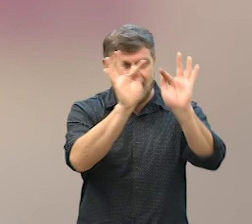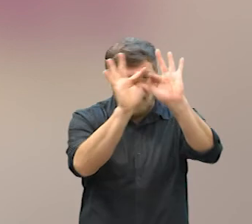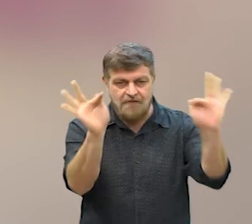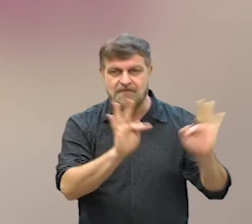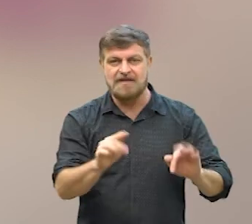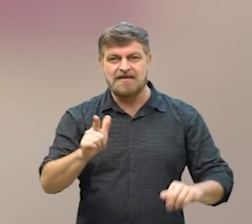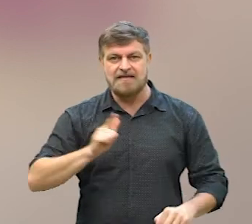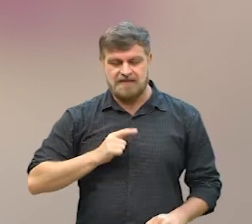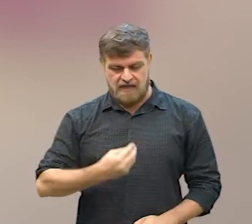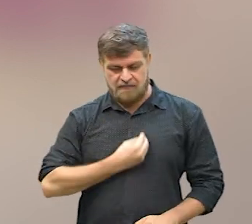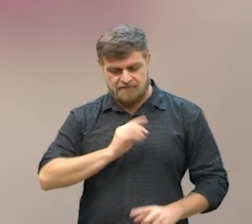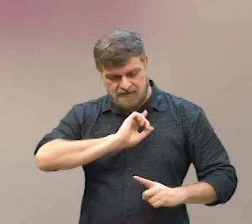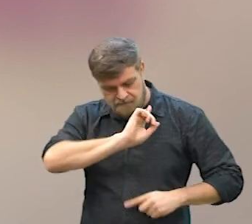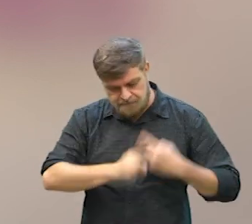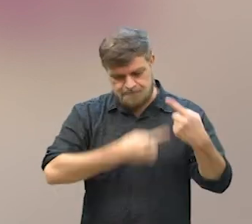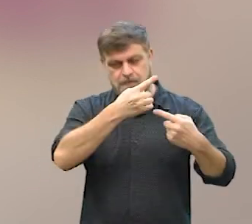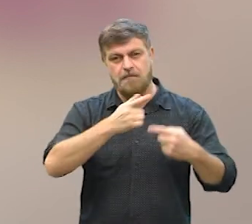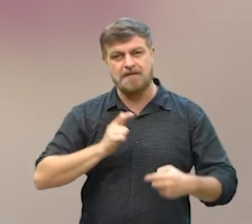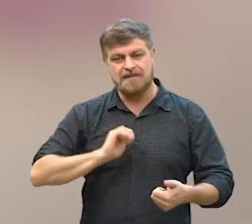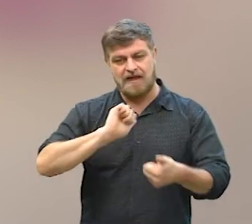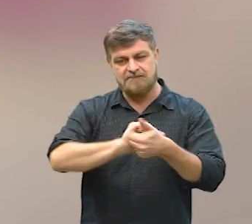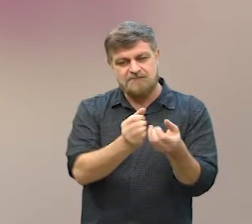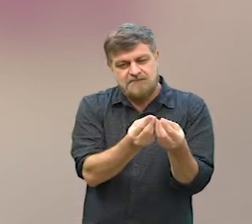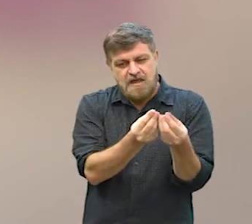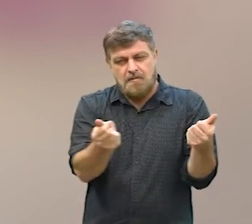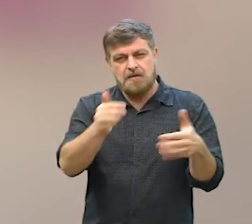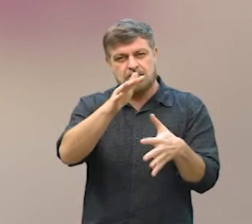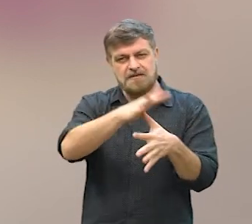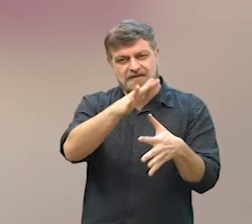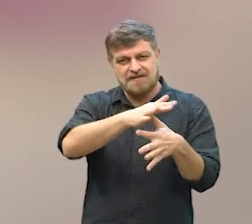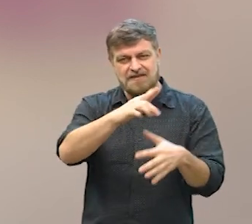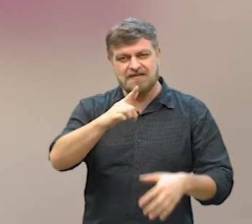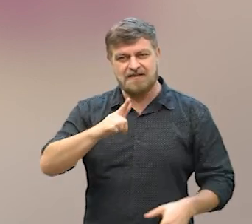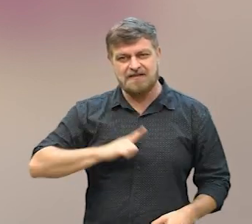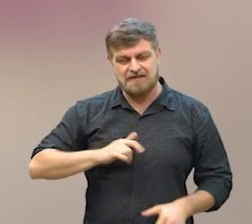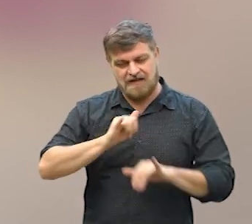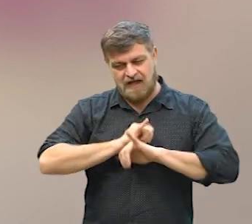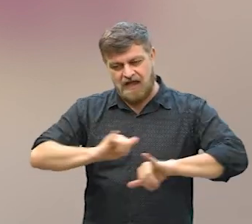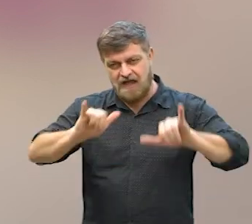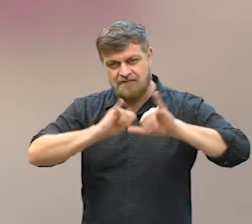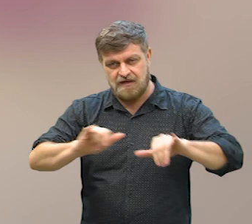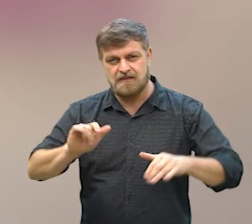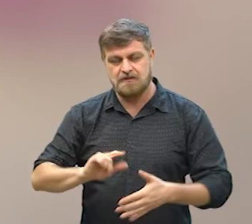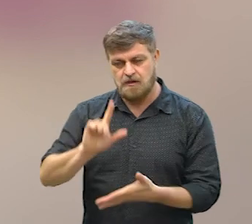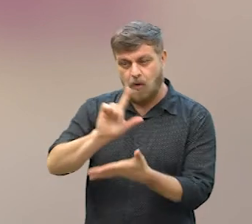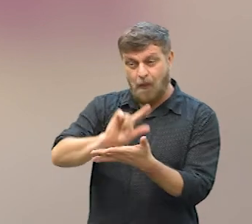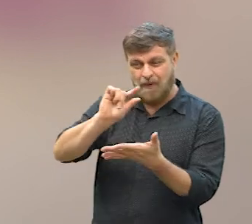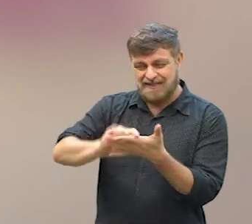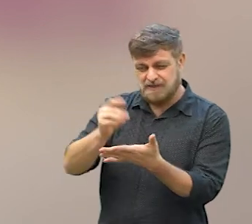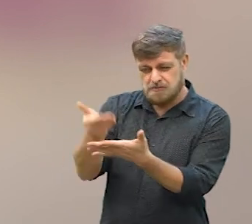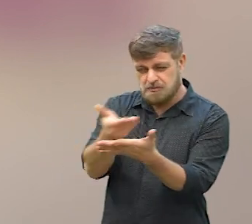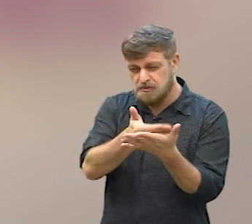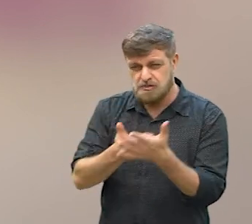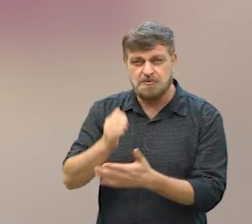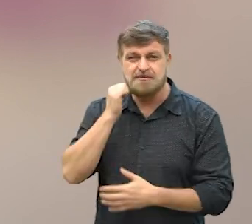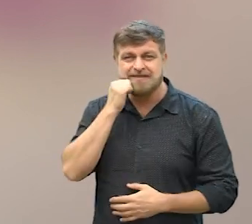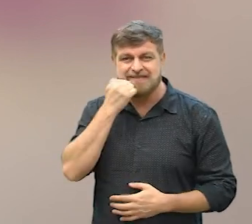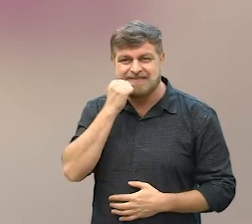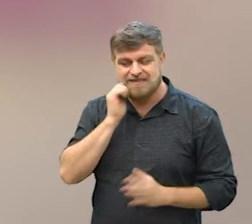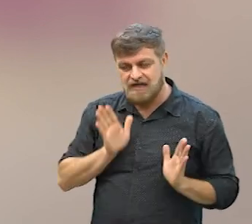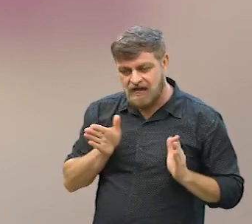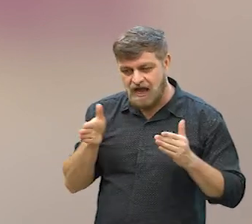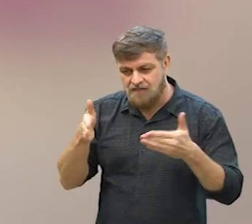um novo movimento de vida, uma qualidade de vida. Está aí dizendo todos os artigos